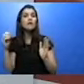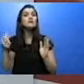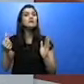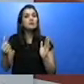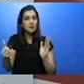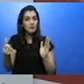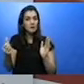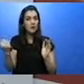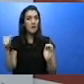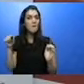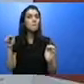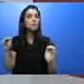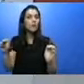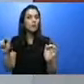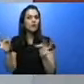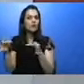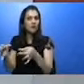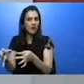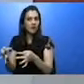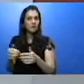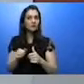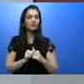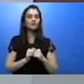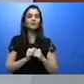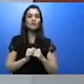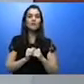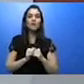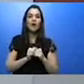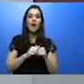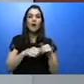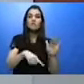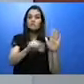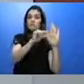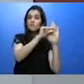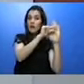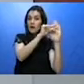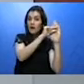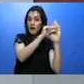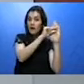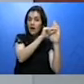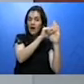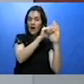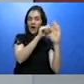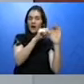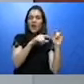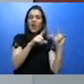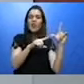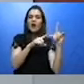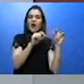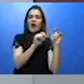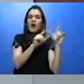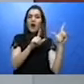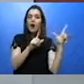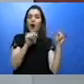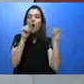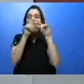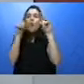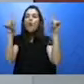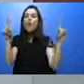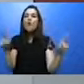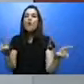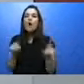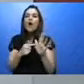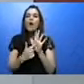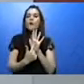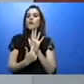final. Parágrafo, letra maiúscula. O quadro representa uma